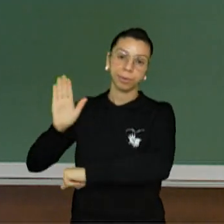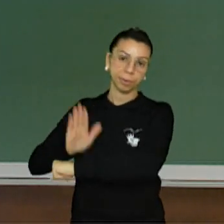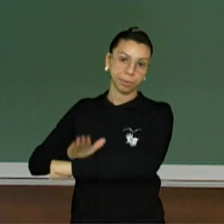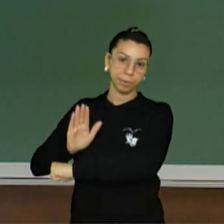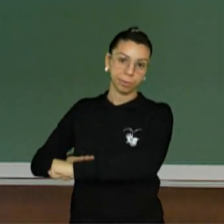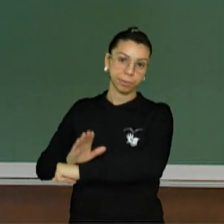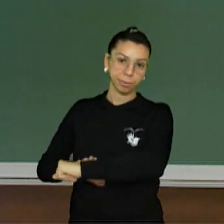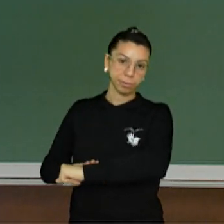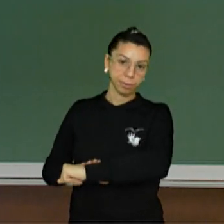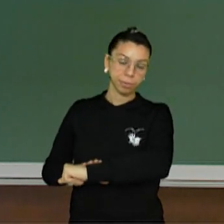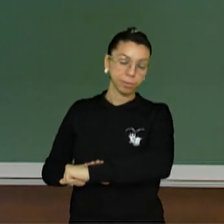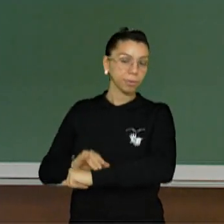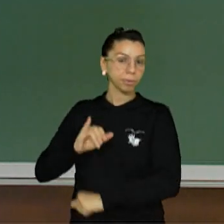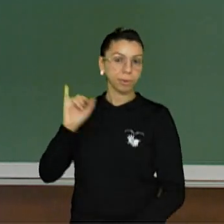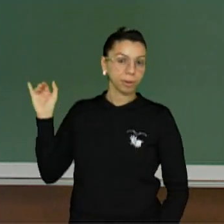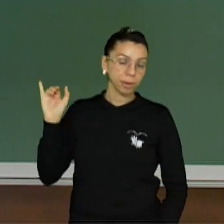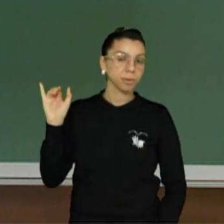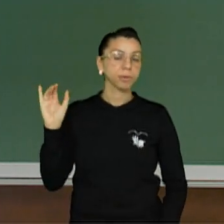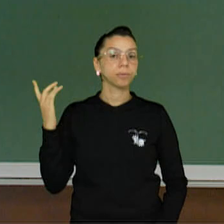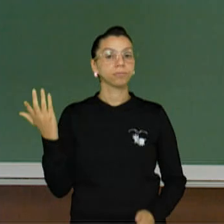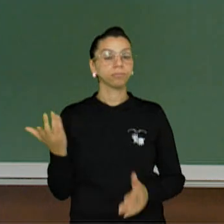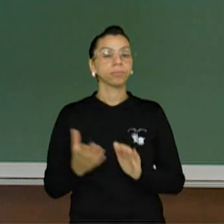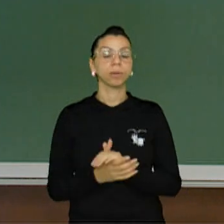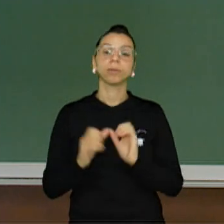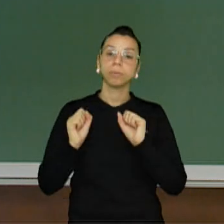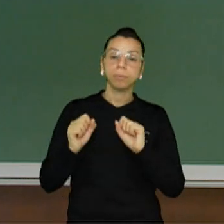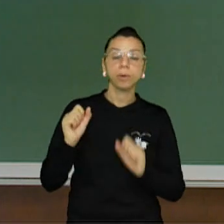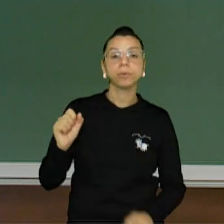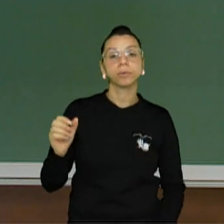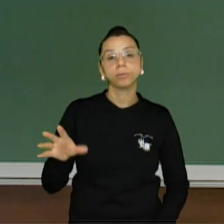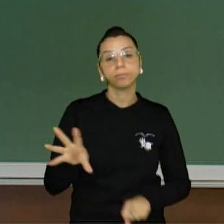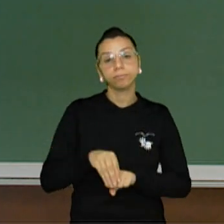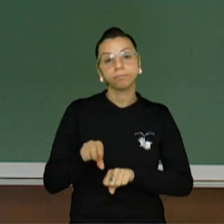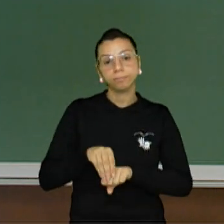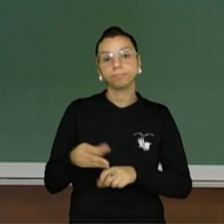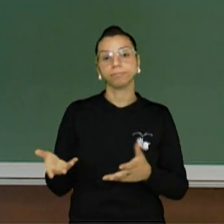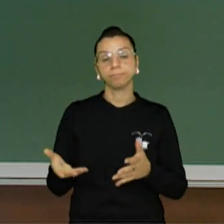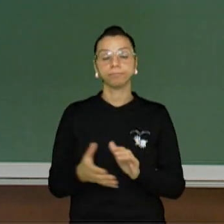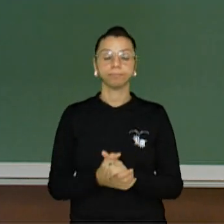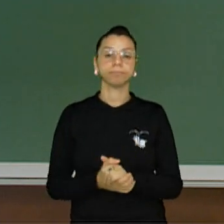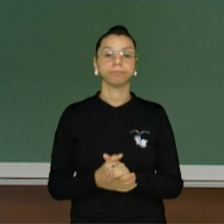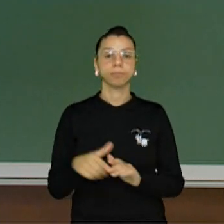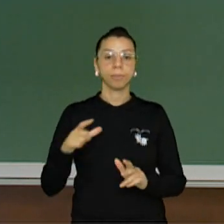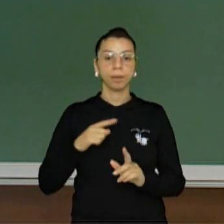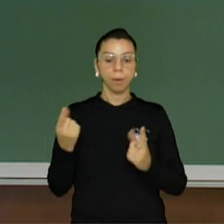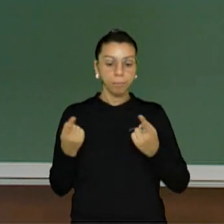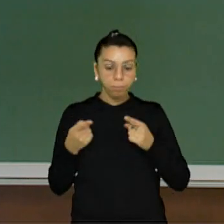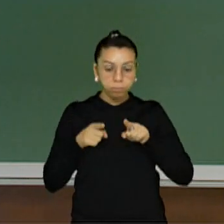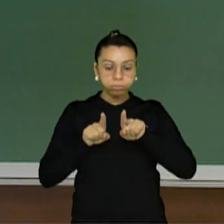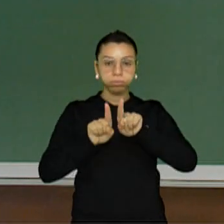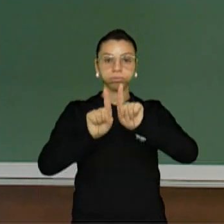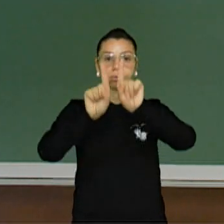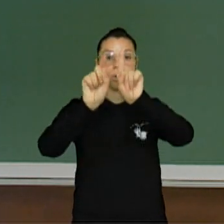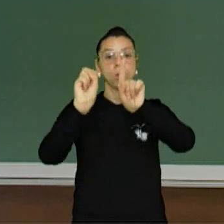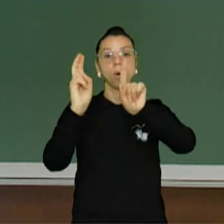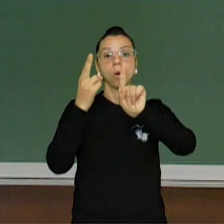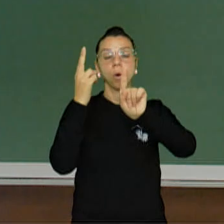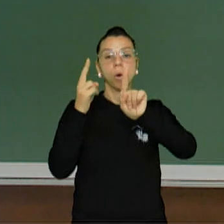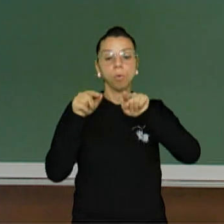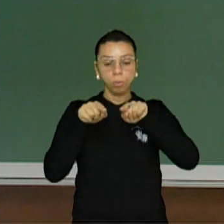tempo ali, com esse conhecimento que você poderia ter. Linhas paralelas, né, ou